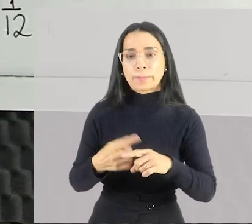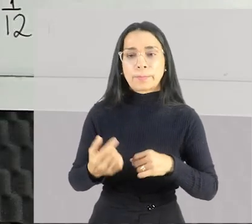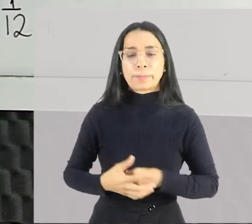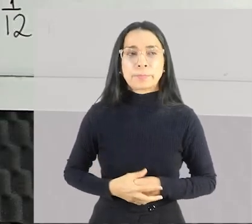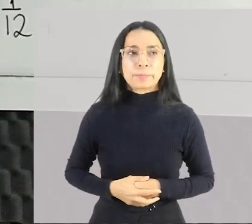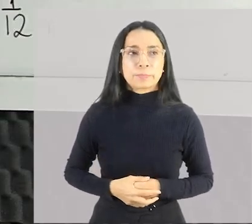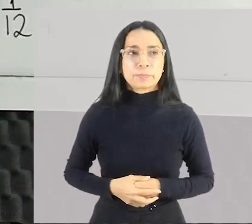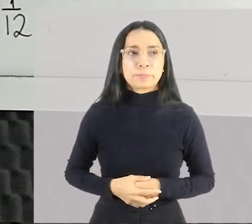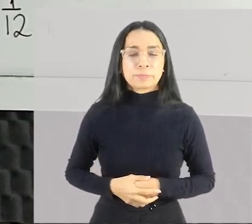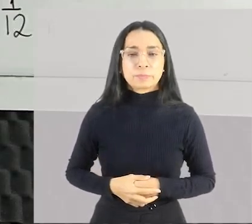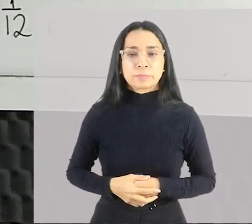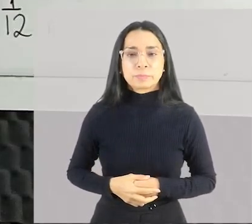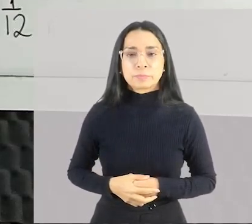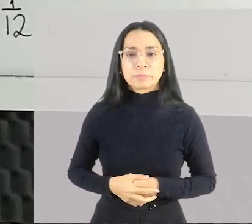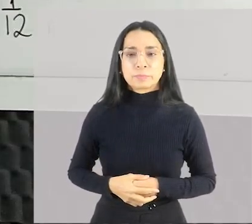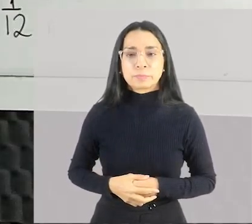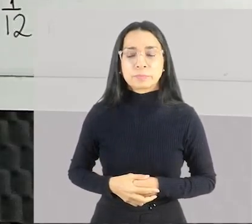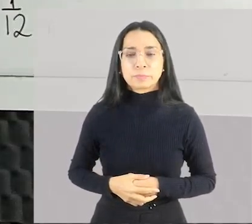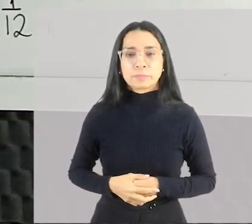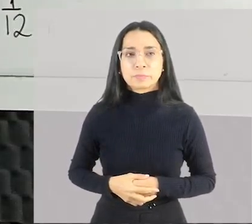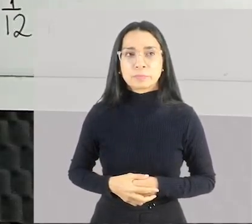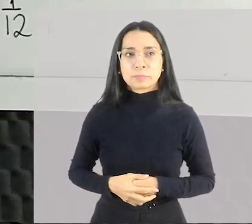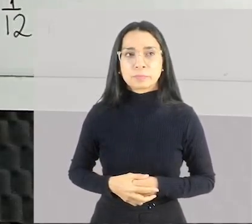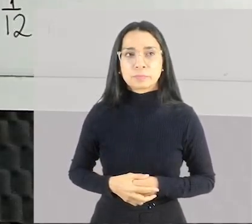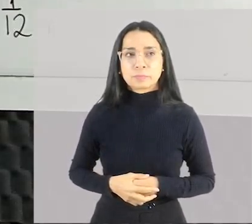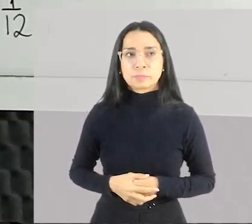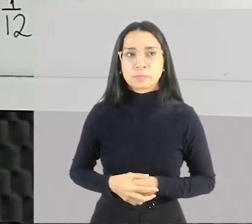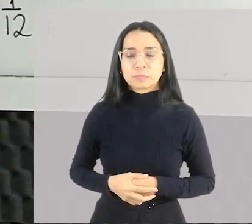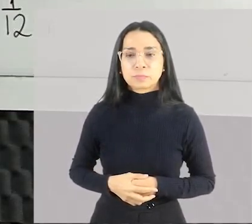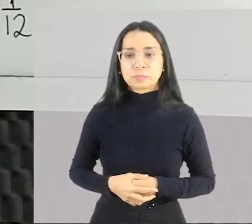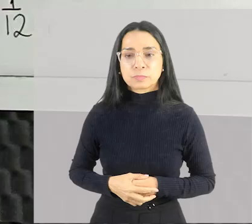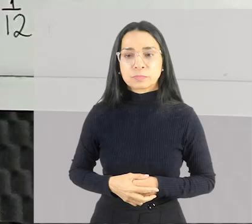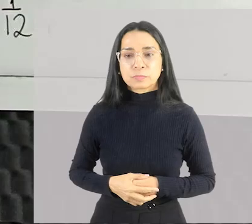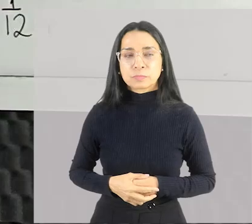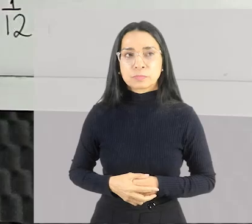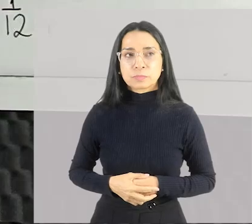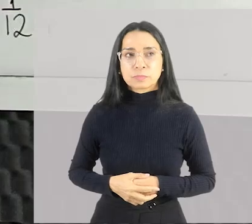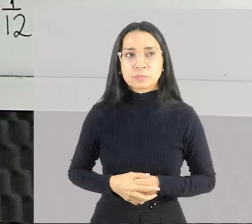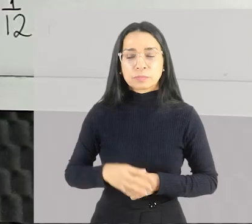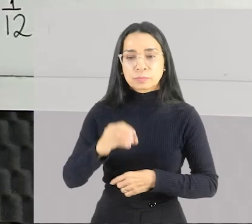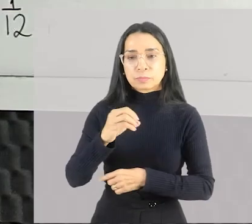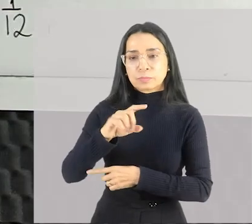multiplicado pela probabilidade de chuva que é de